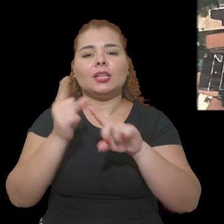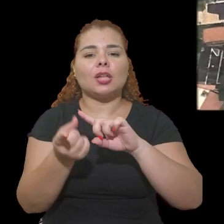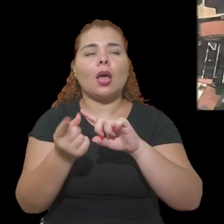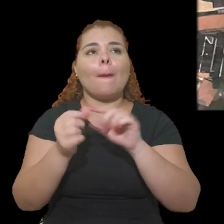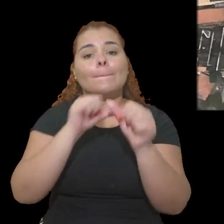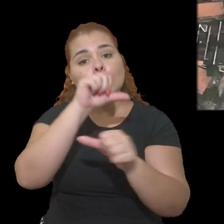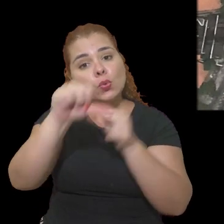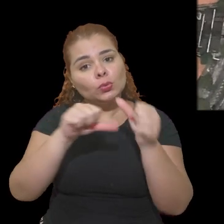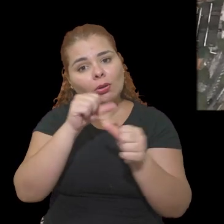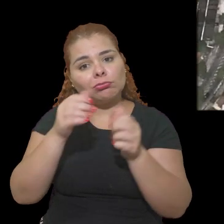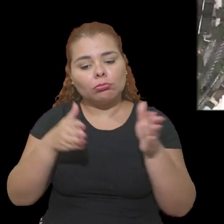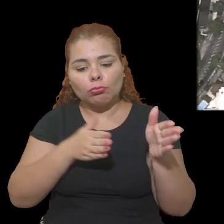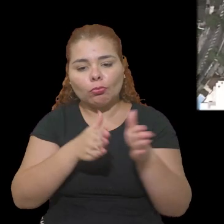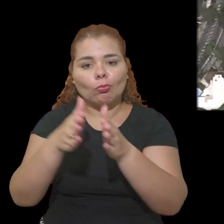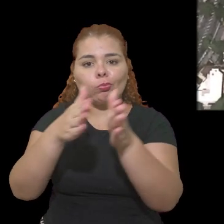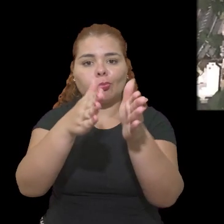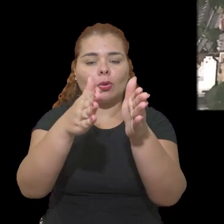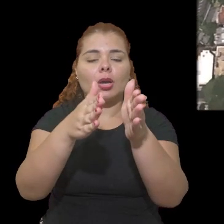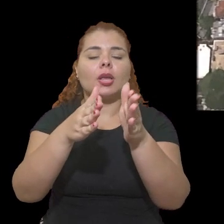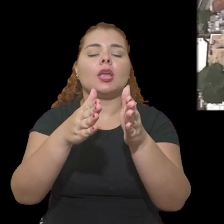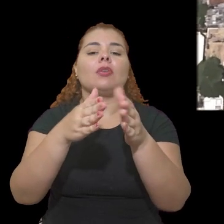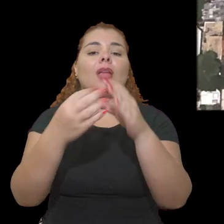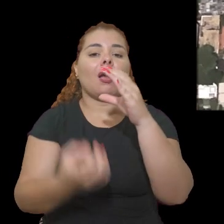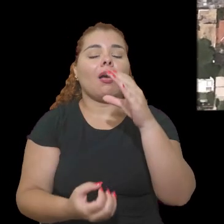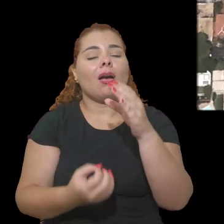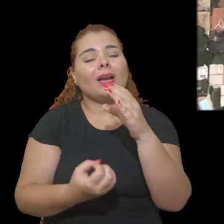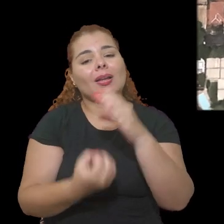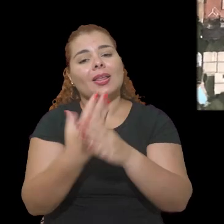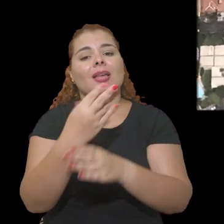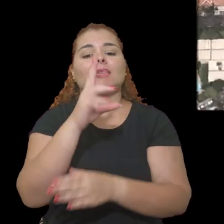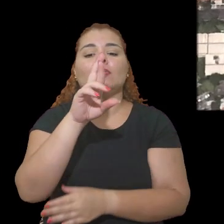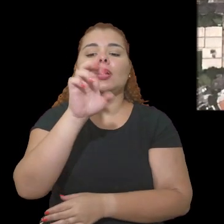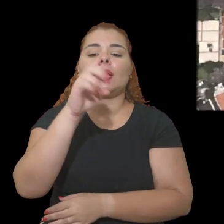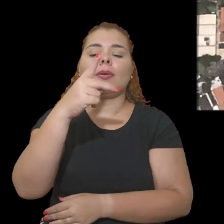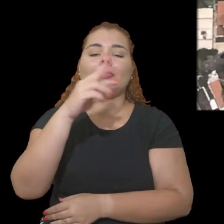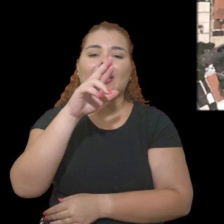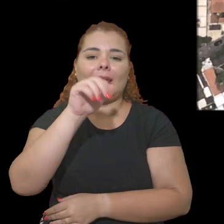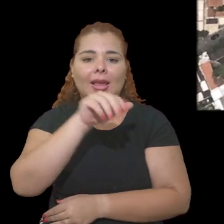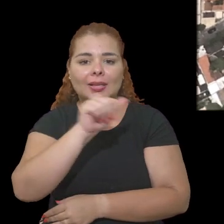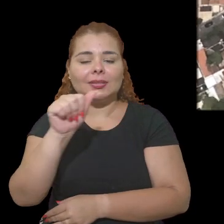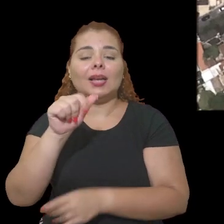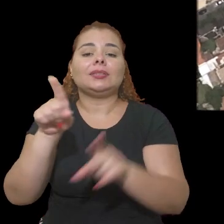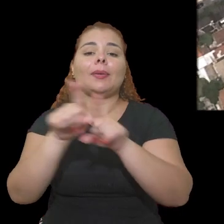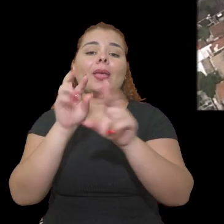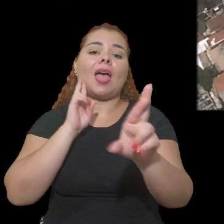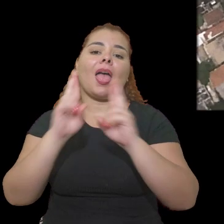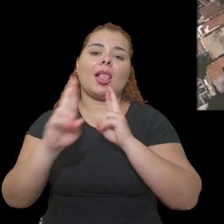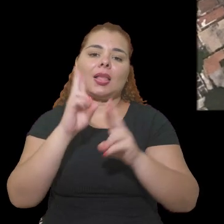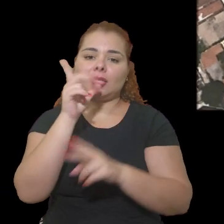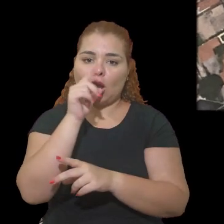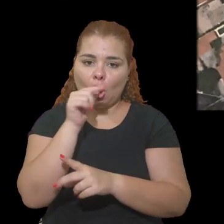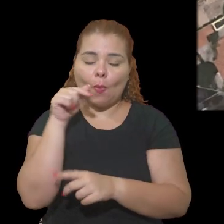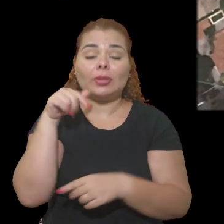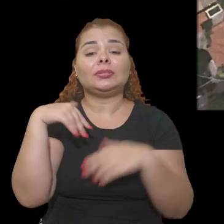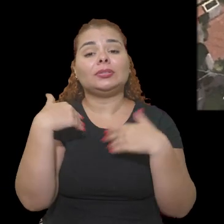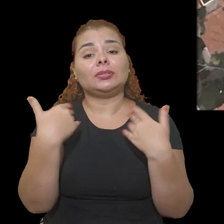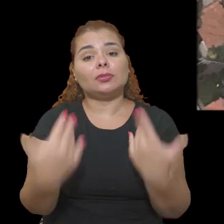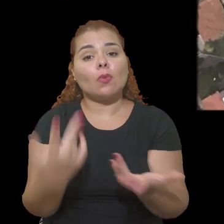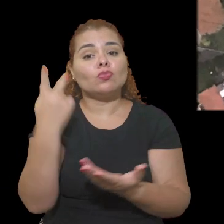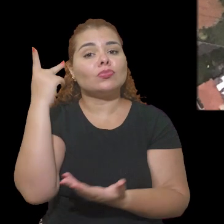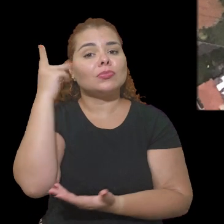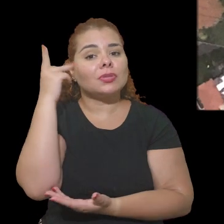inversão do curso dos rios, da criação da represa, de como a gente lida com a água em São Paulo. Então, São Paulo é uma cidade